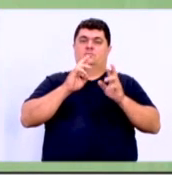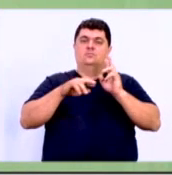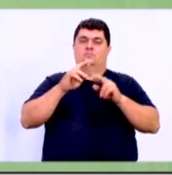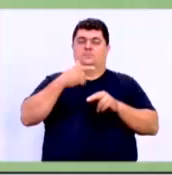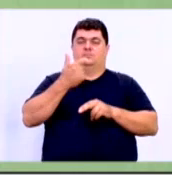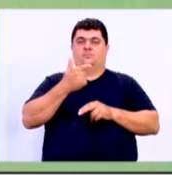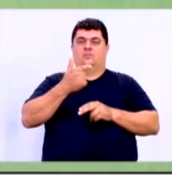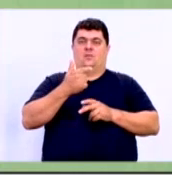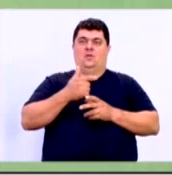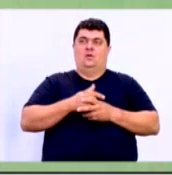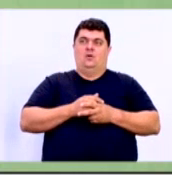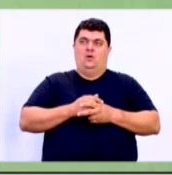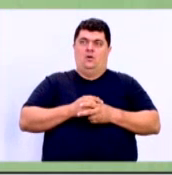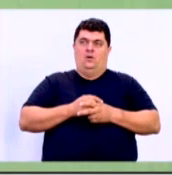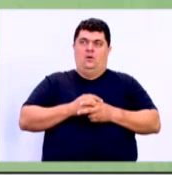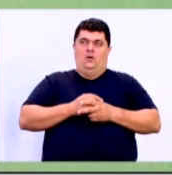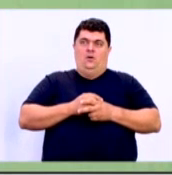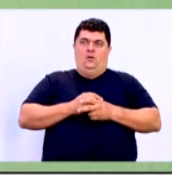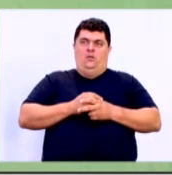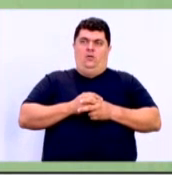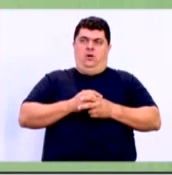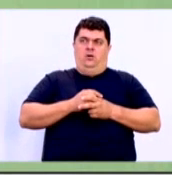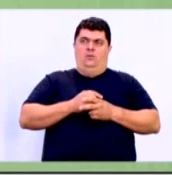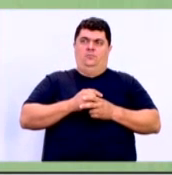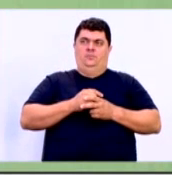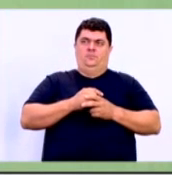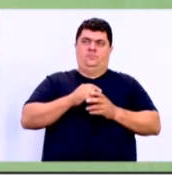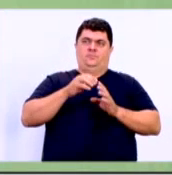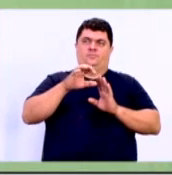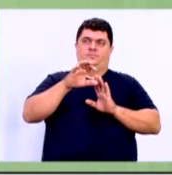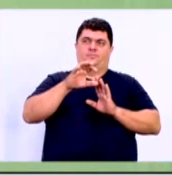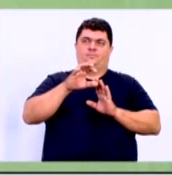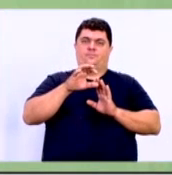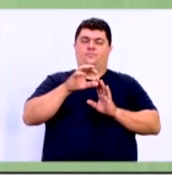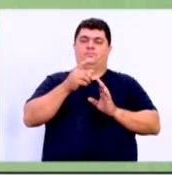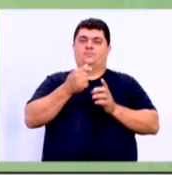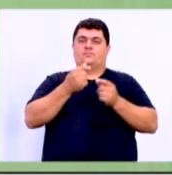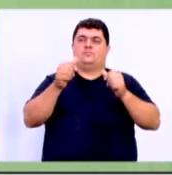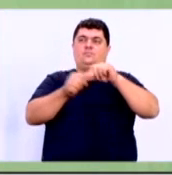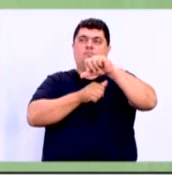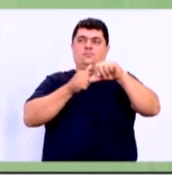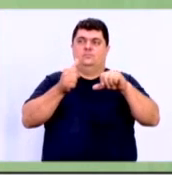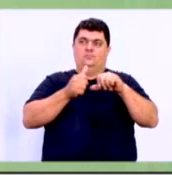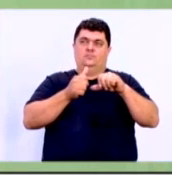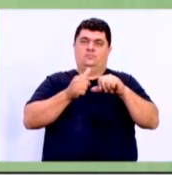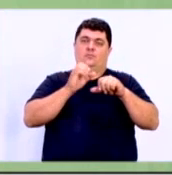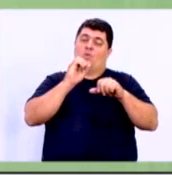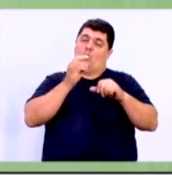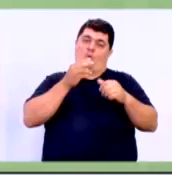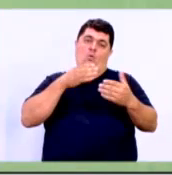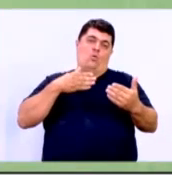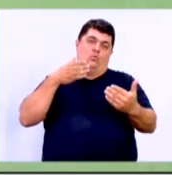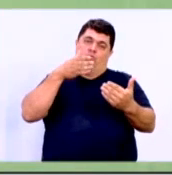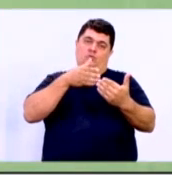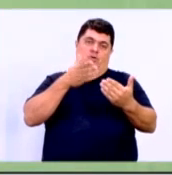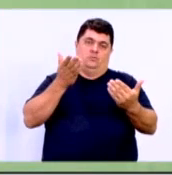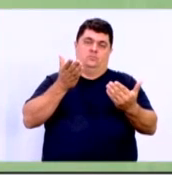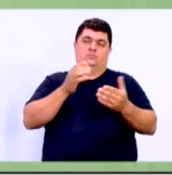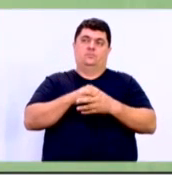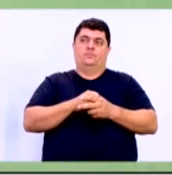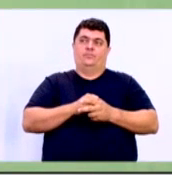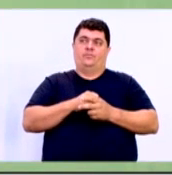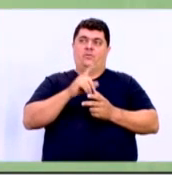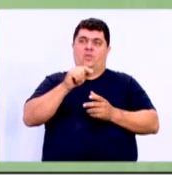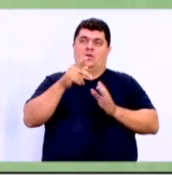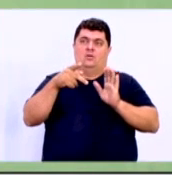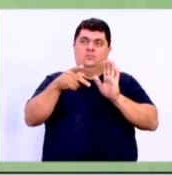questão 2. Custeio variável. Opa! Vamos lá, método custeio variável. O custeio variável, ou direto, é